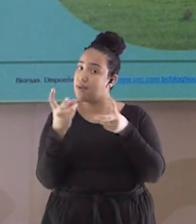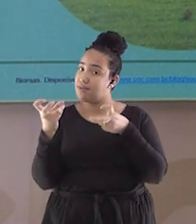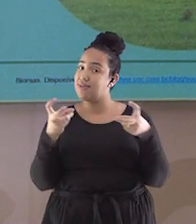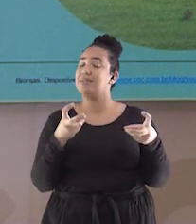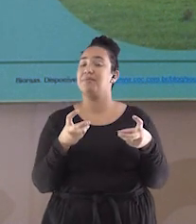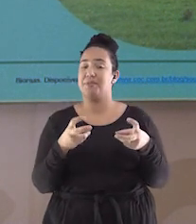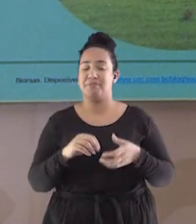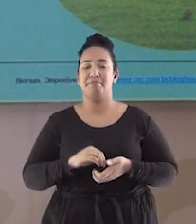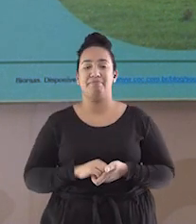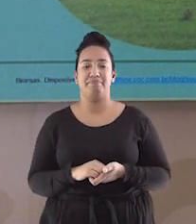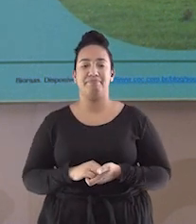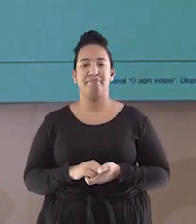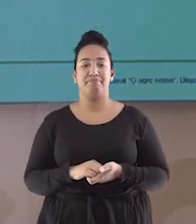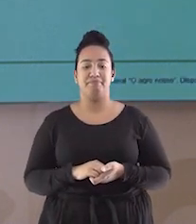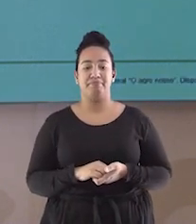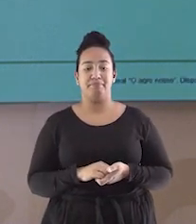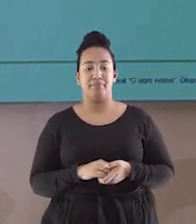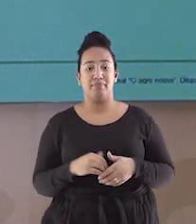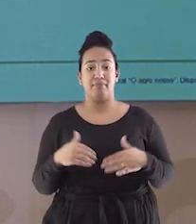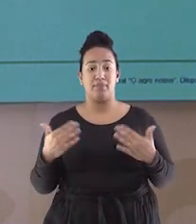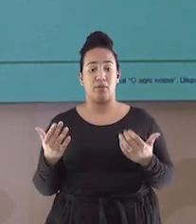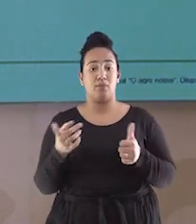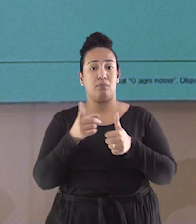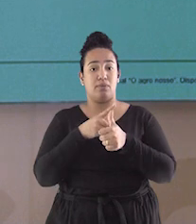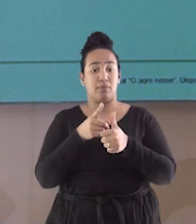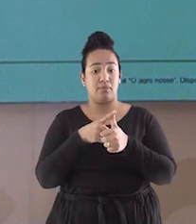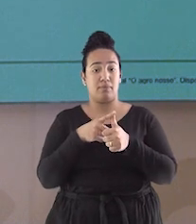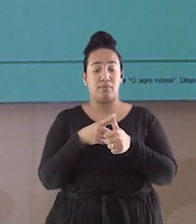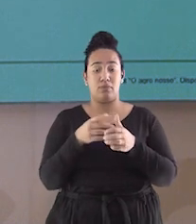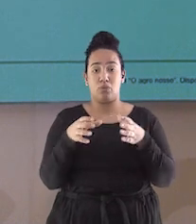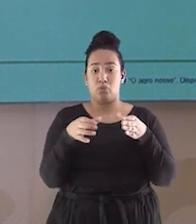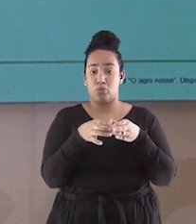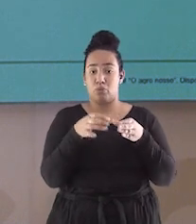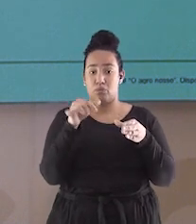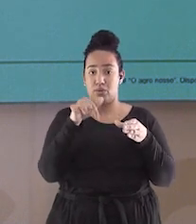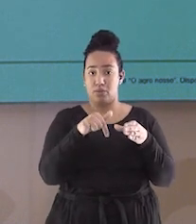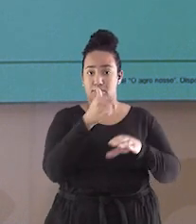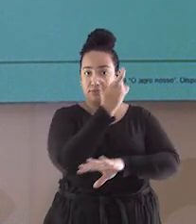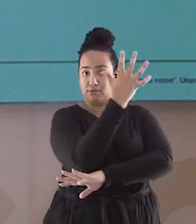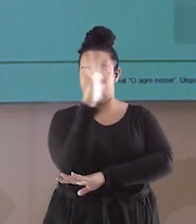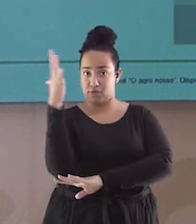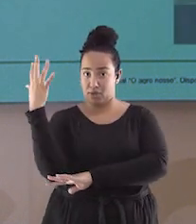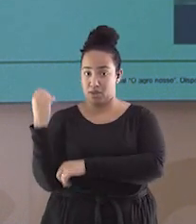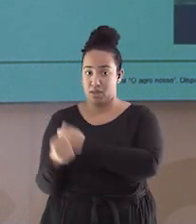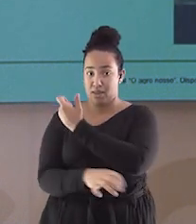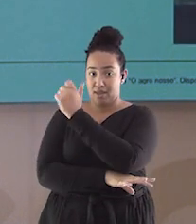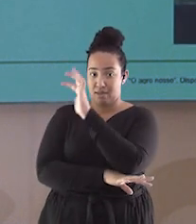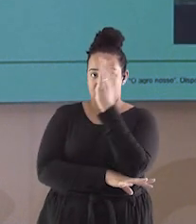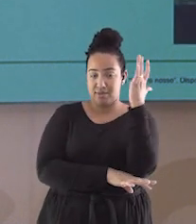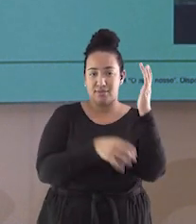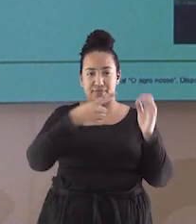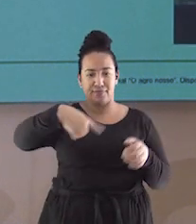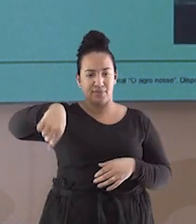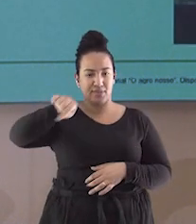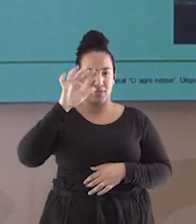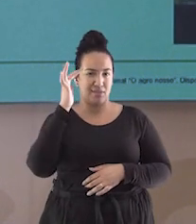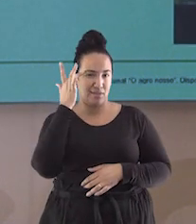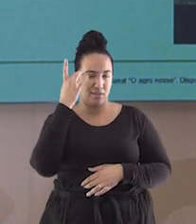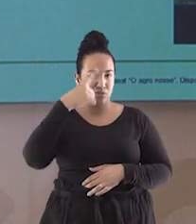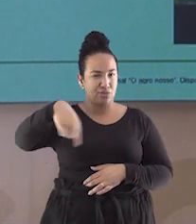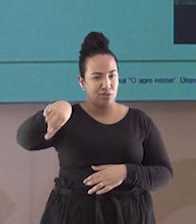vegetais. Primeiro, entre o grupo das formações florestais. Você acha que é possível encontrar algum